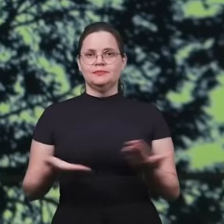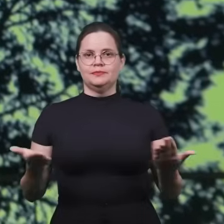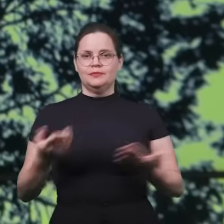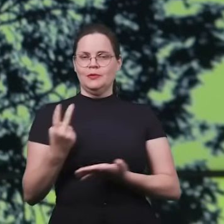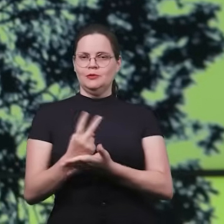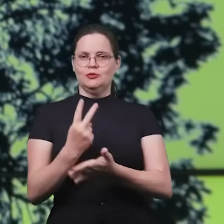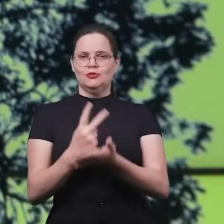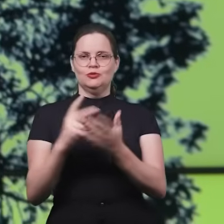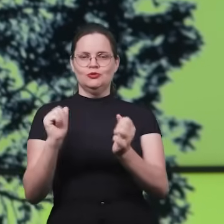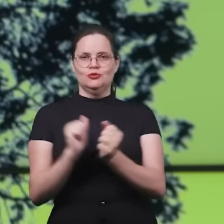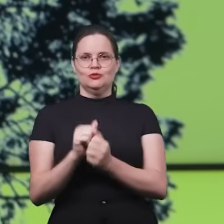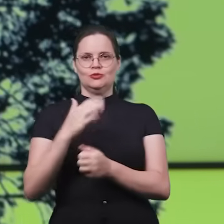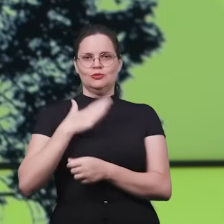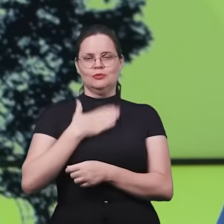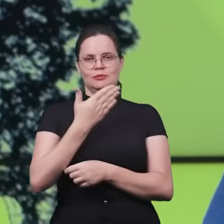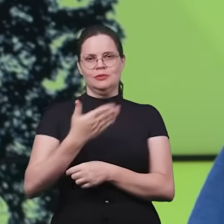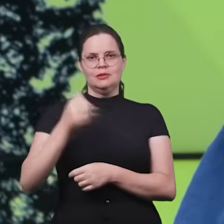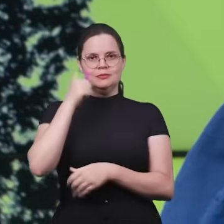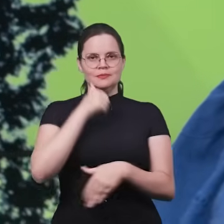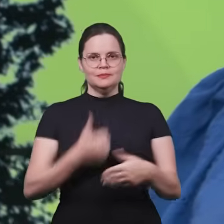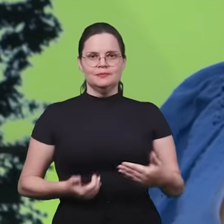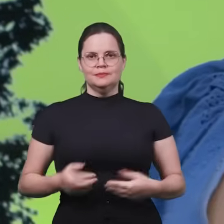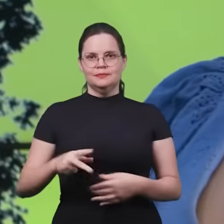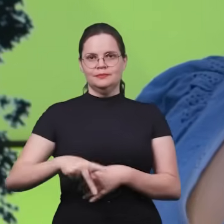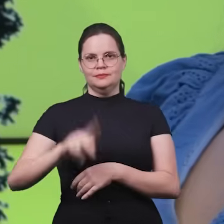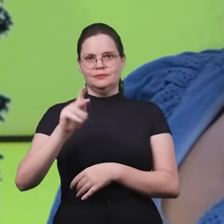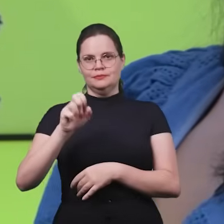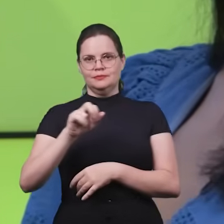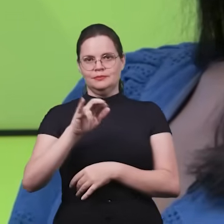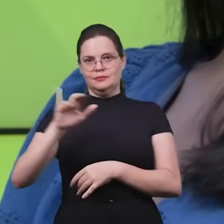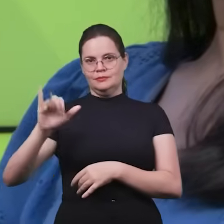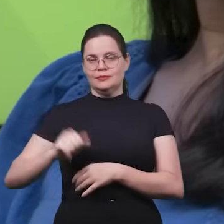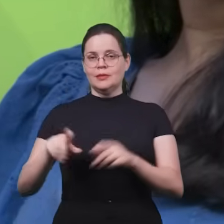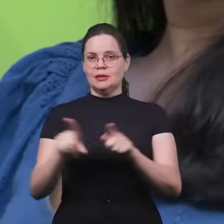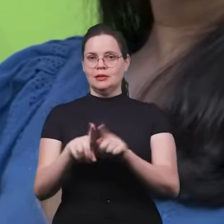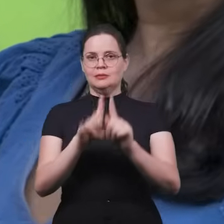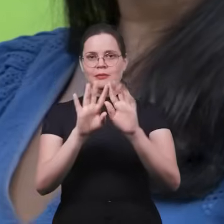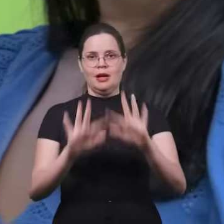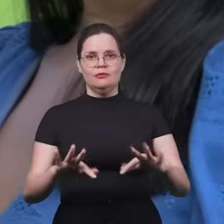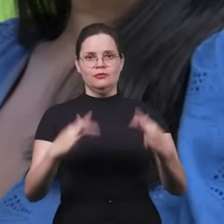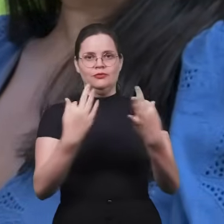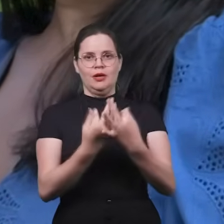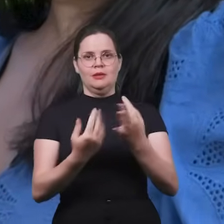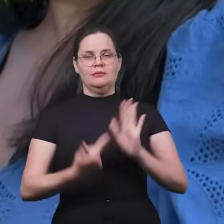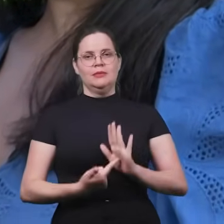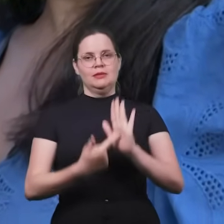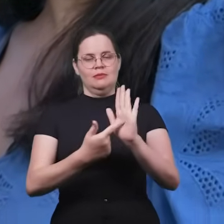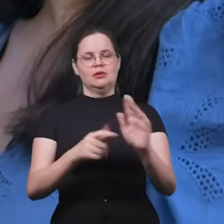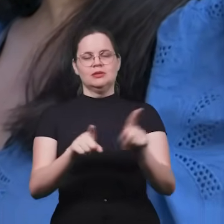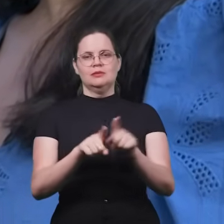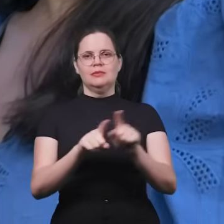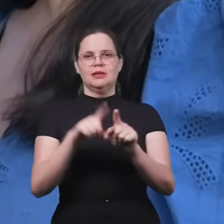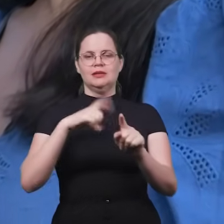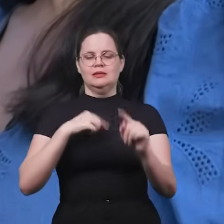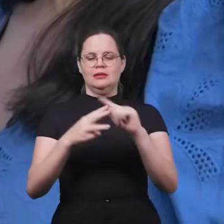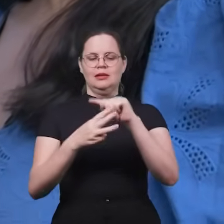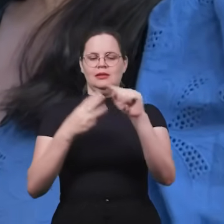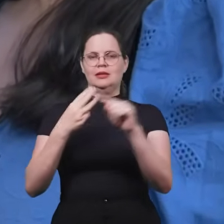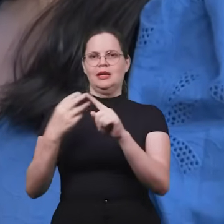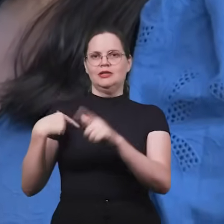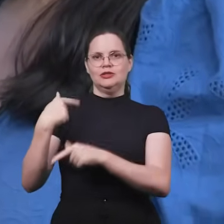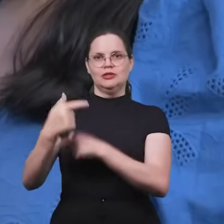permanece comigo a irmã Késia, essa família querida e linda, que representa 3 gerações da